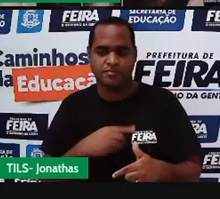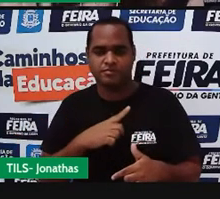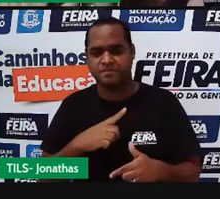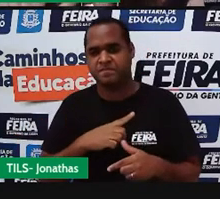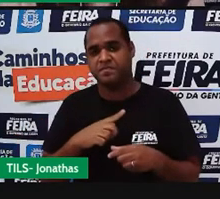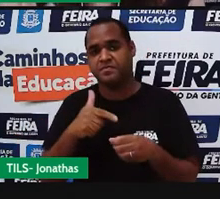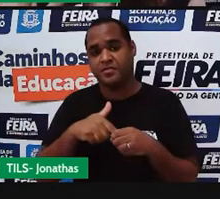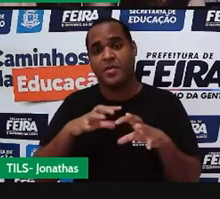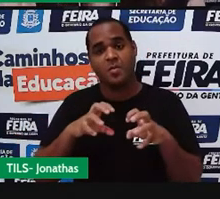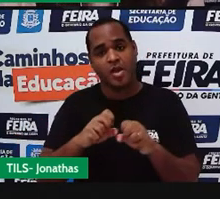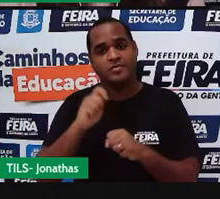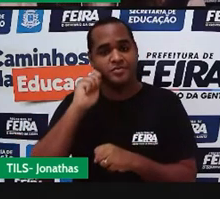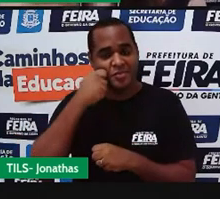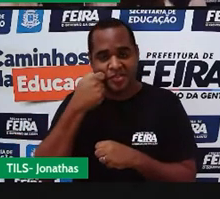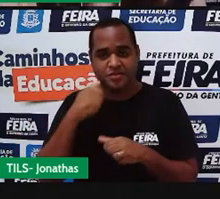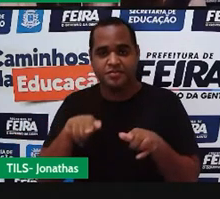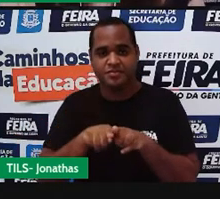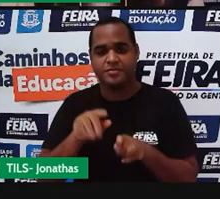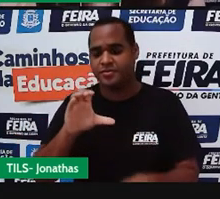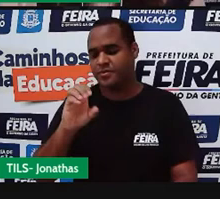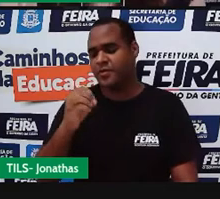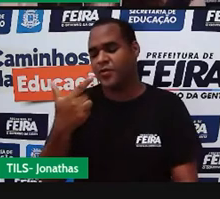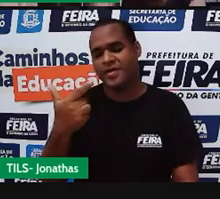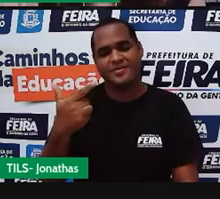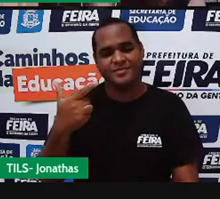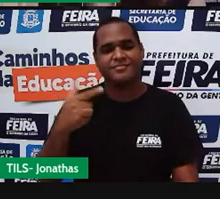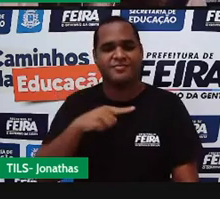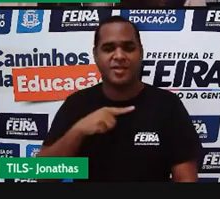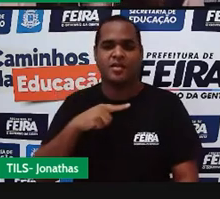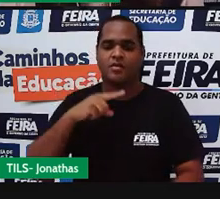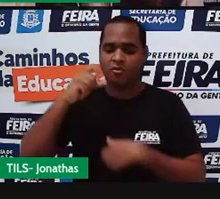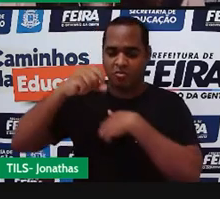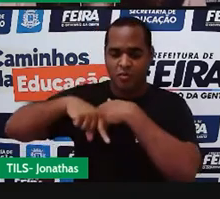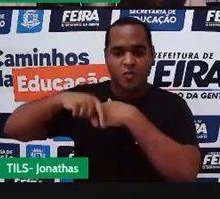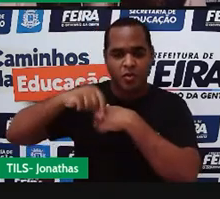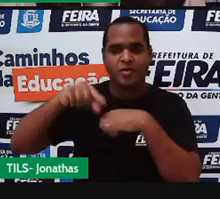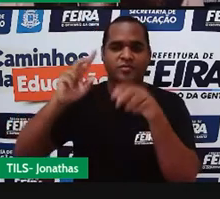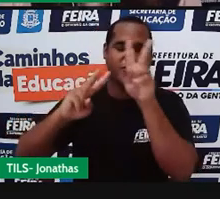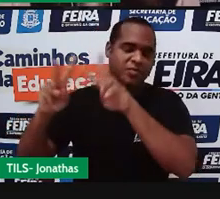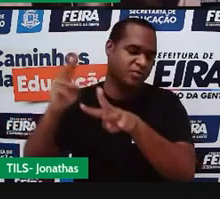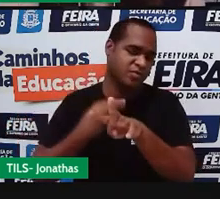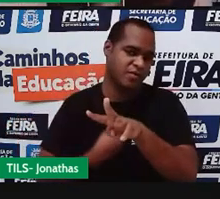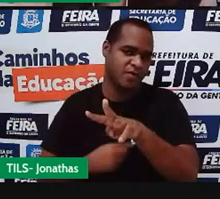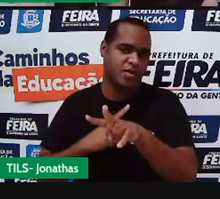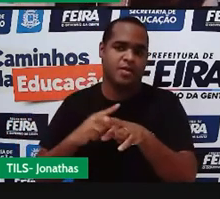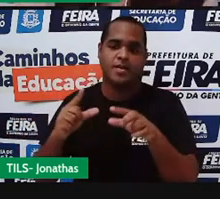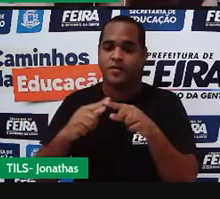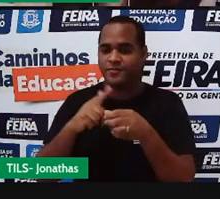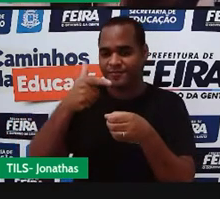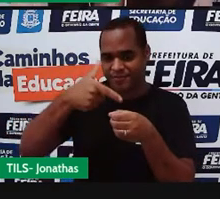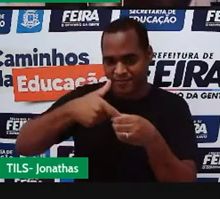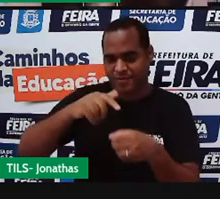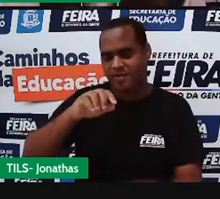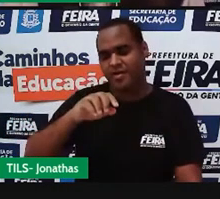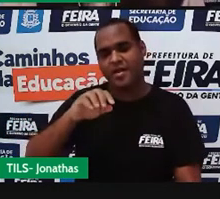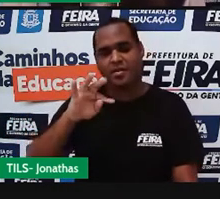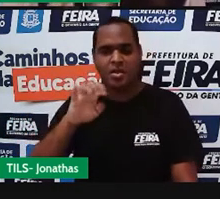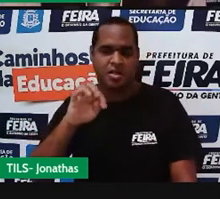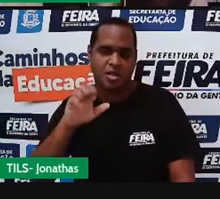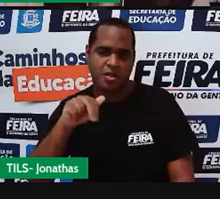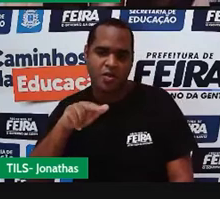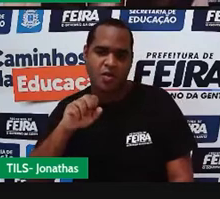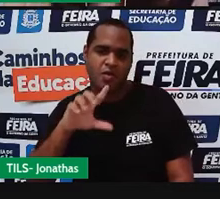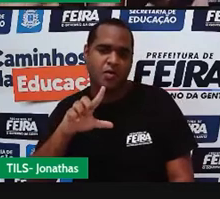a partir do petróleo Eles são muito poluentes eles emitem muitos gases de efeito estufa na atmosfera então quando a gente abastece o carro com etanol por